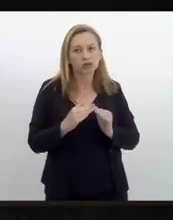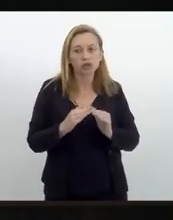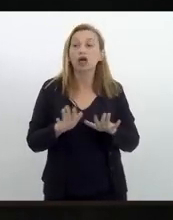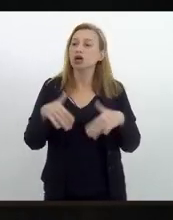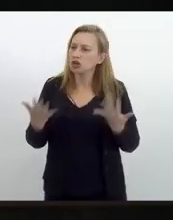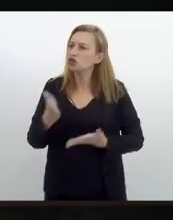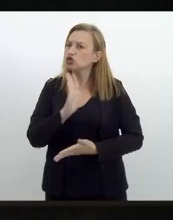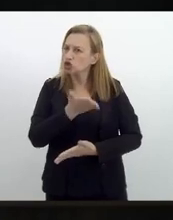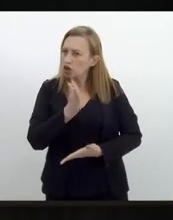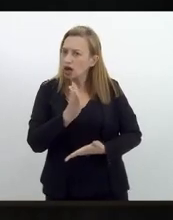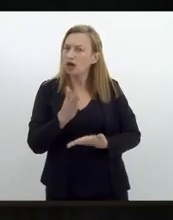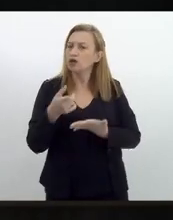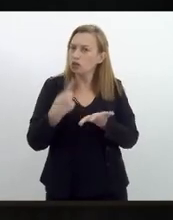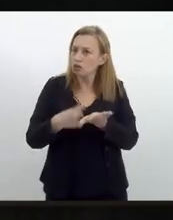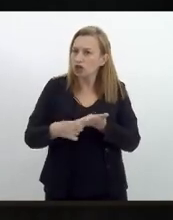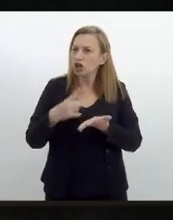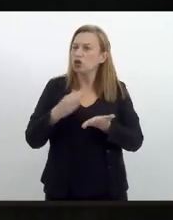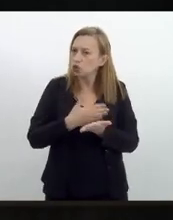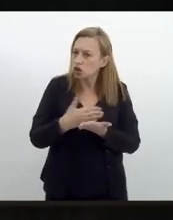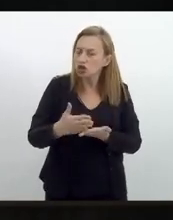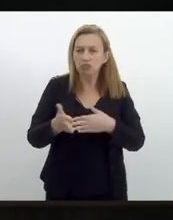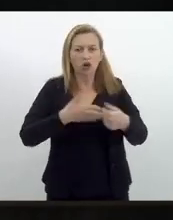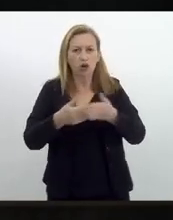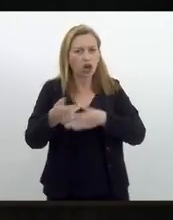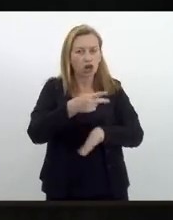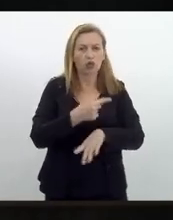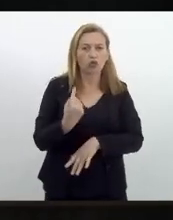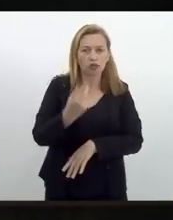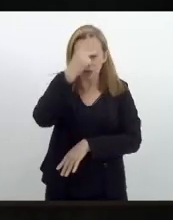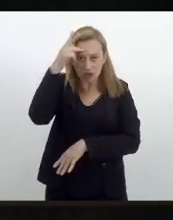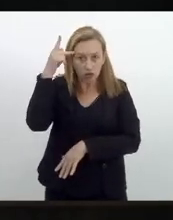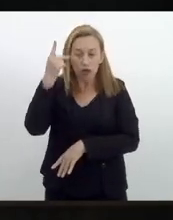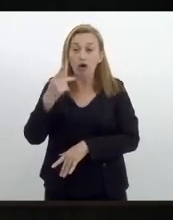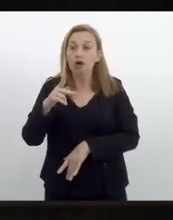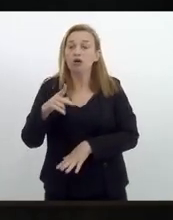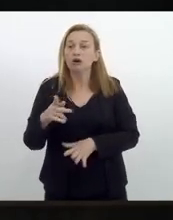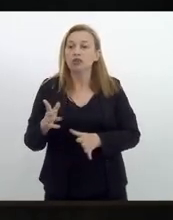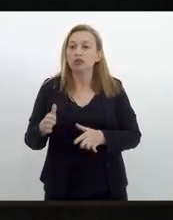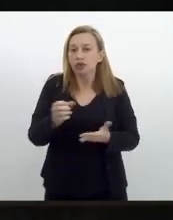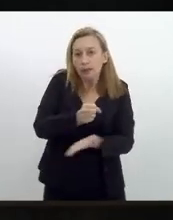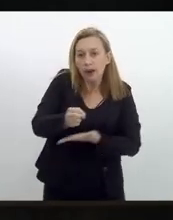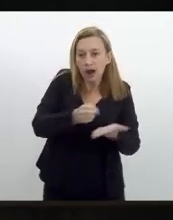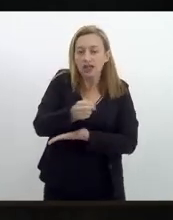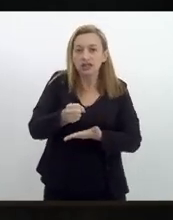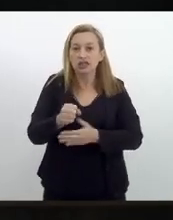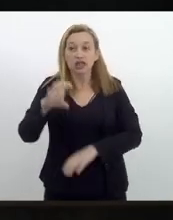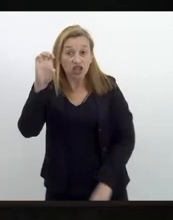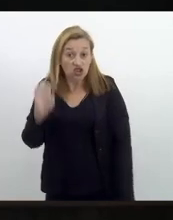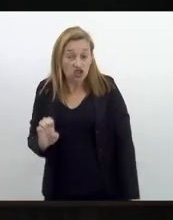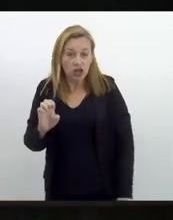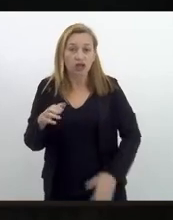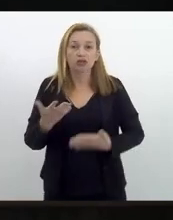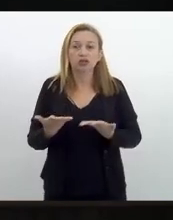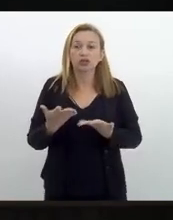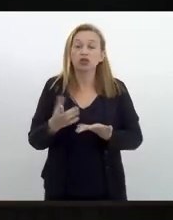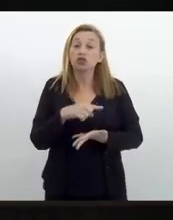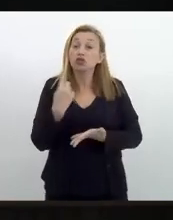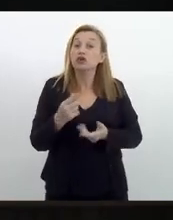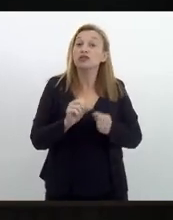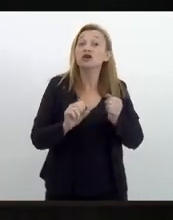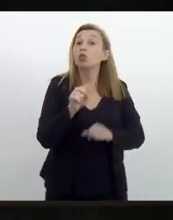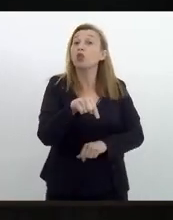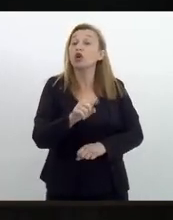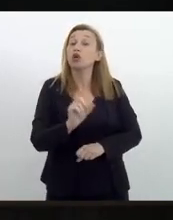Então, já deixei demarcado desde o início. Para qualquer um, para o pessoal da base, para o pessoal da esquerda, porque nós fizemos aqui